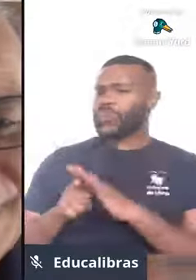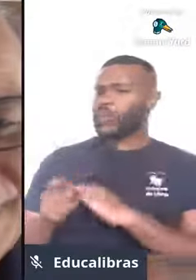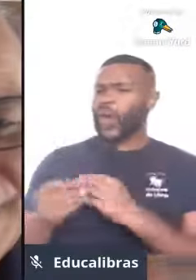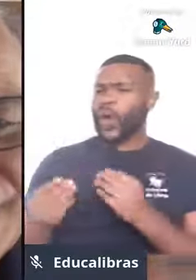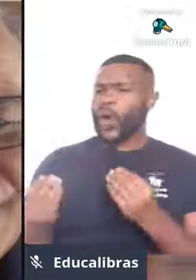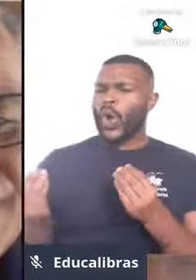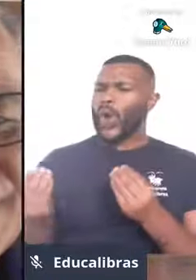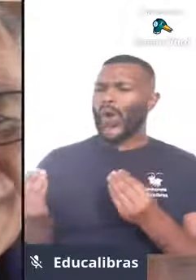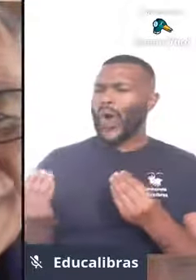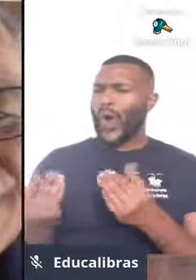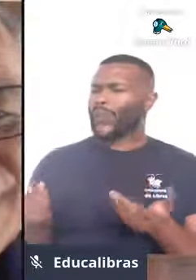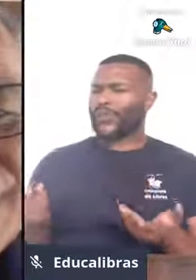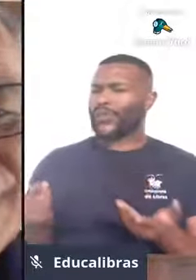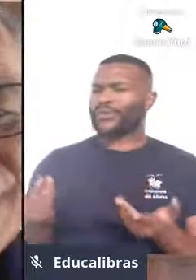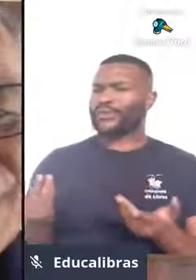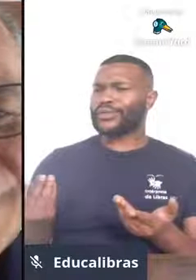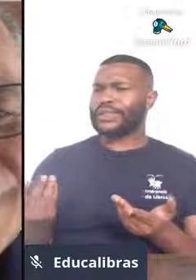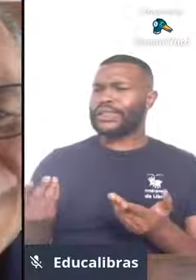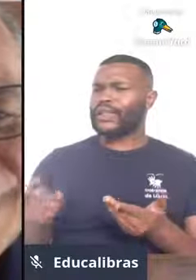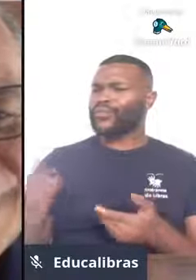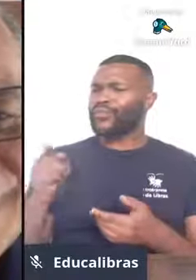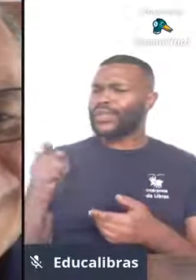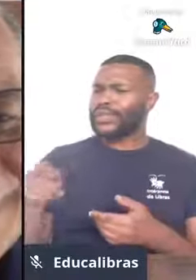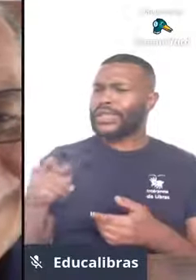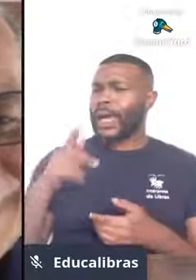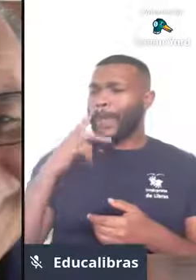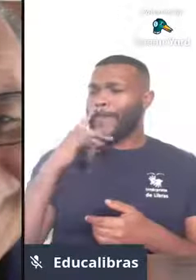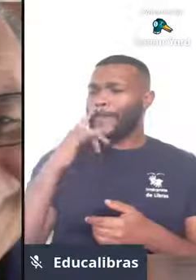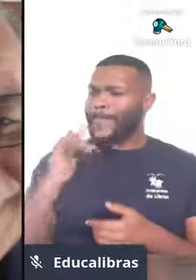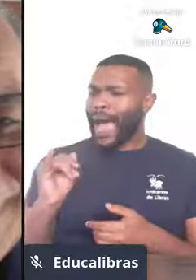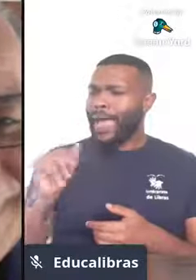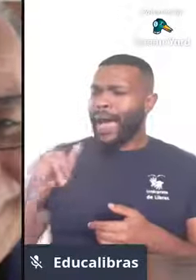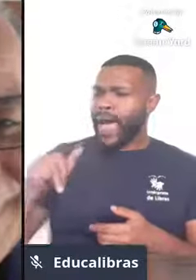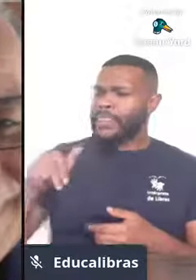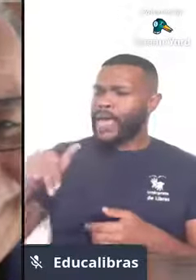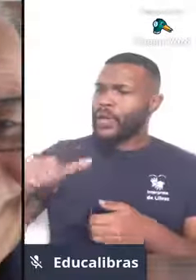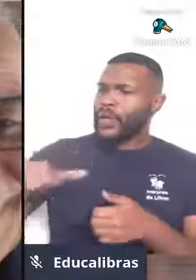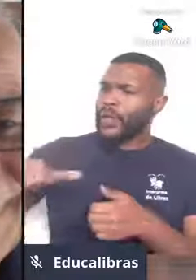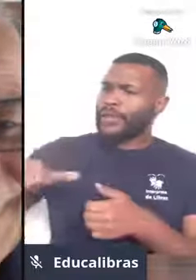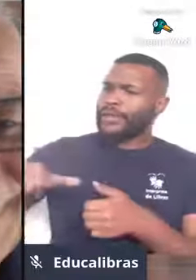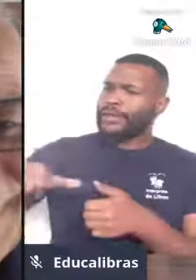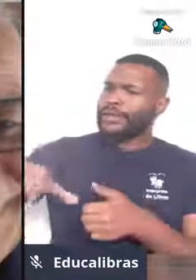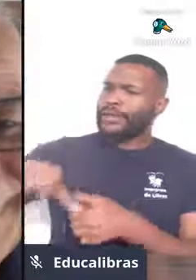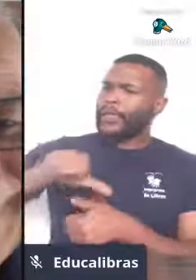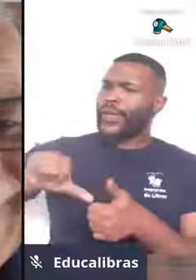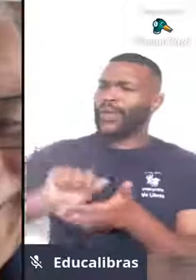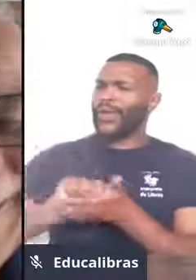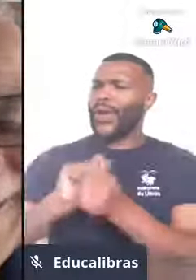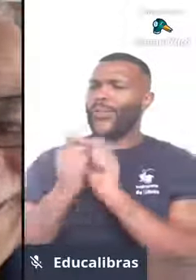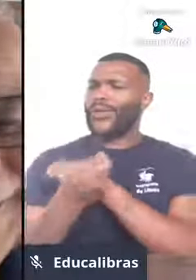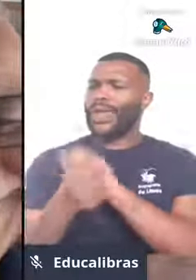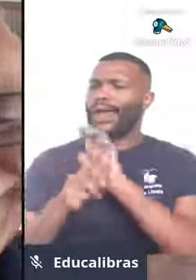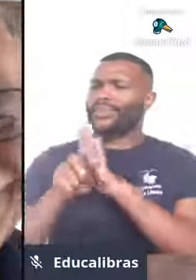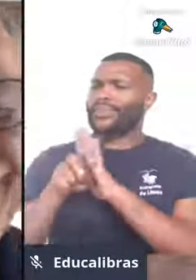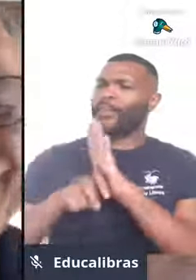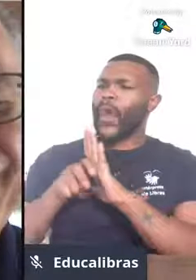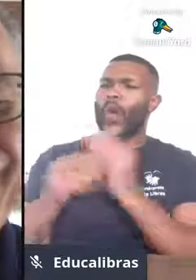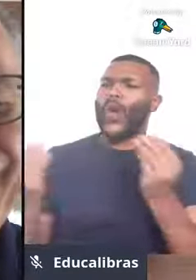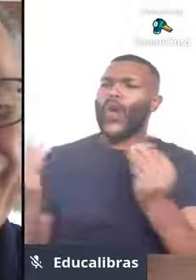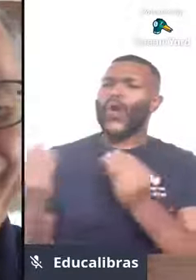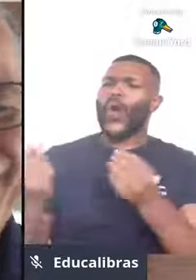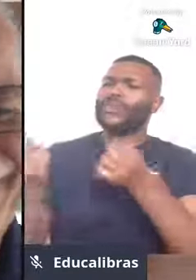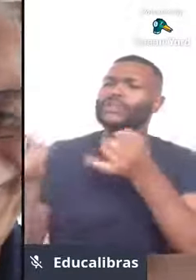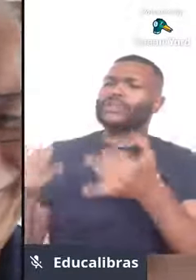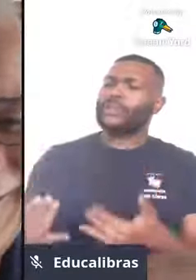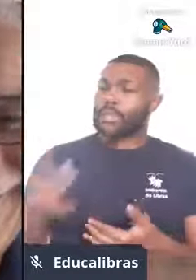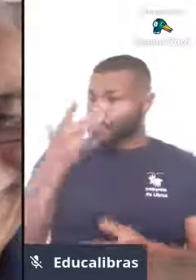foi essa transição de pai andante para pai cadeirante? Eu acho que muita gente gostaria de ouvir